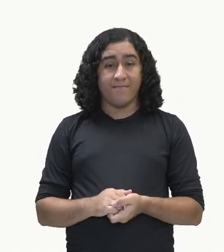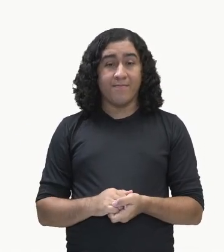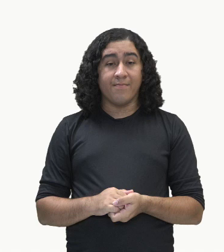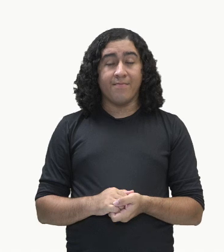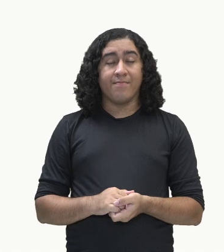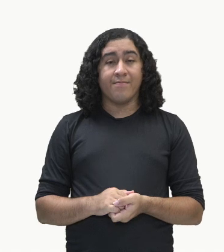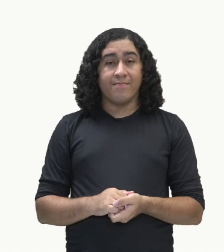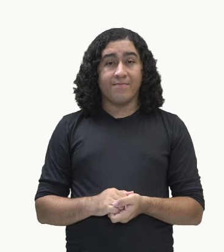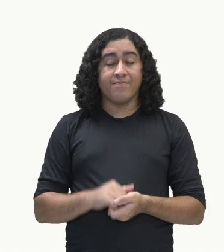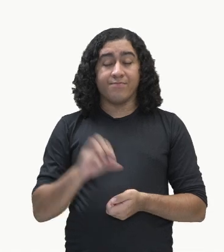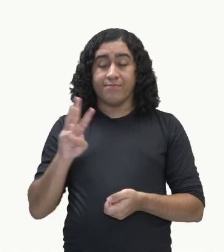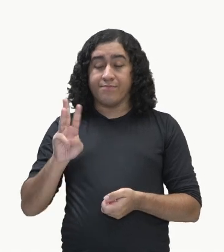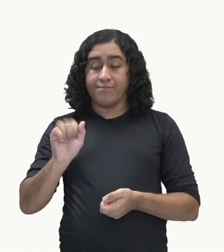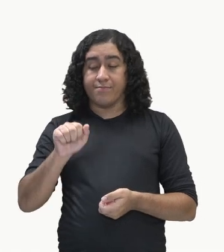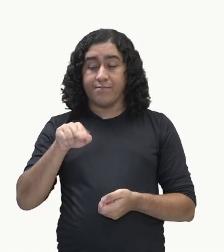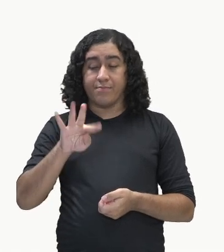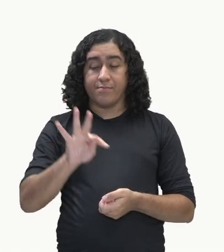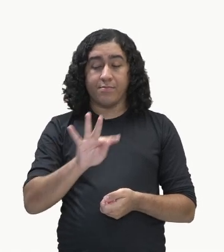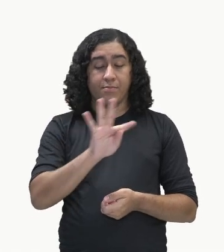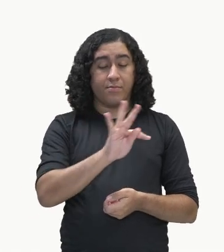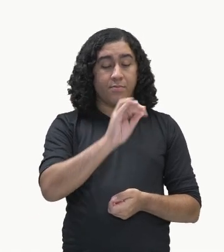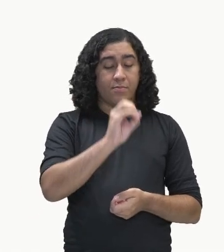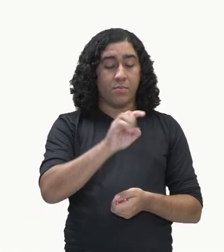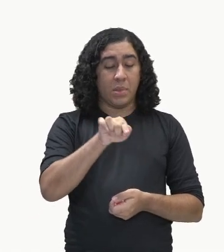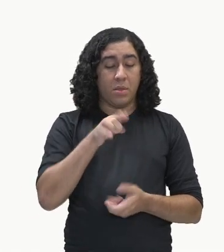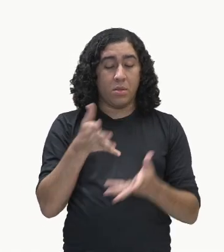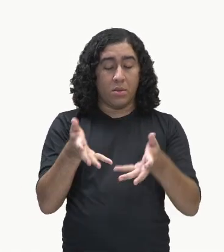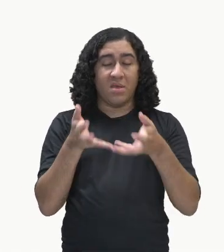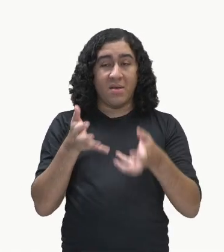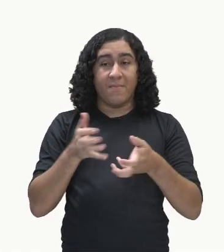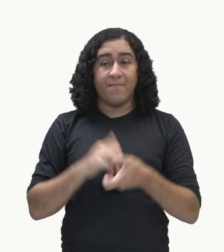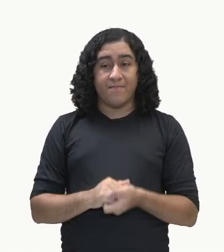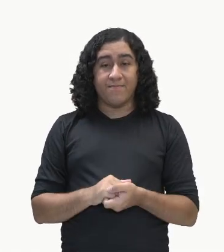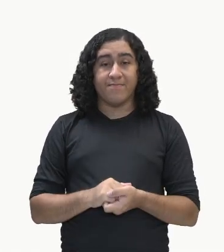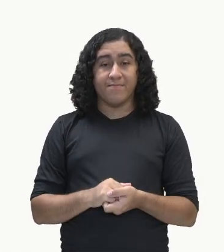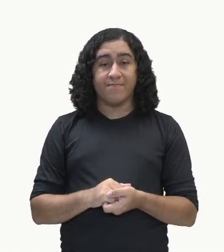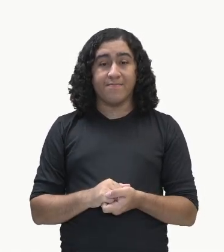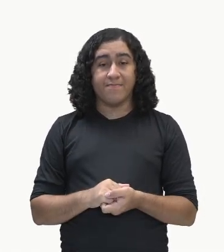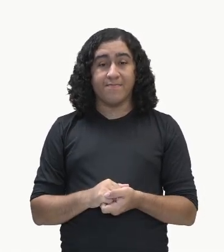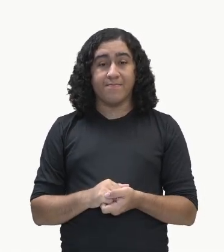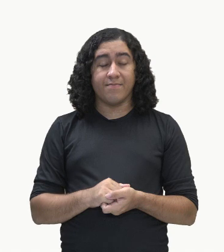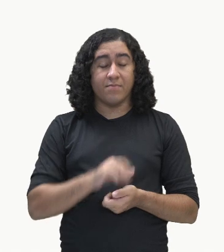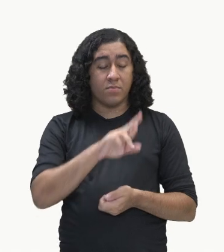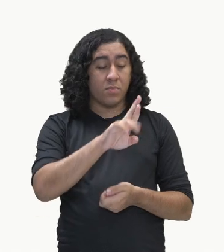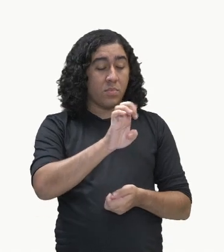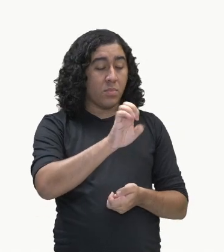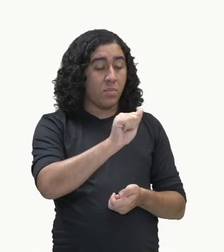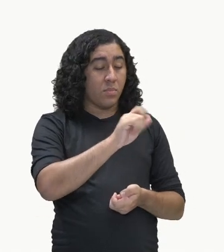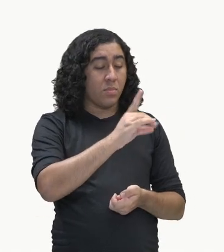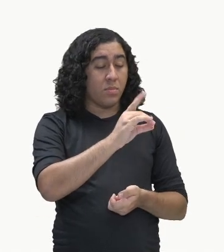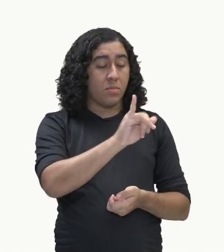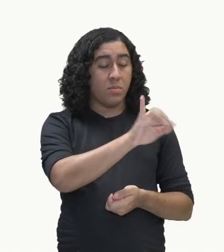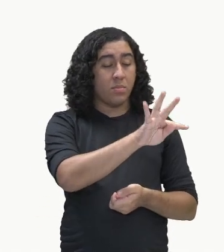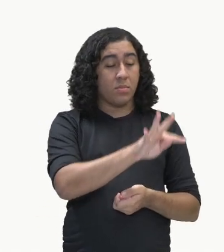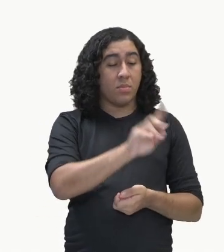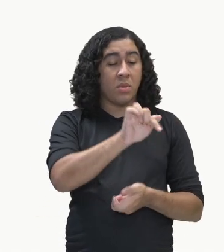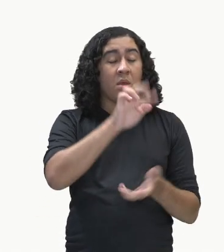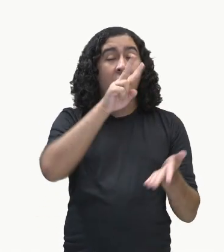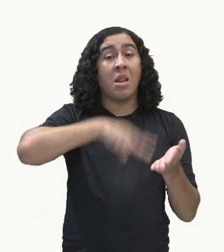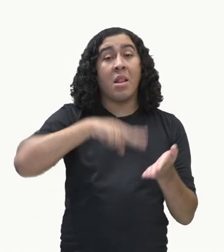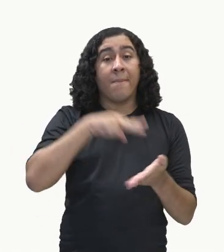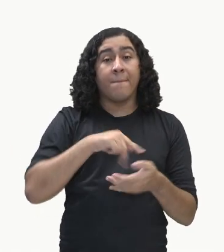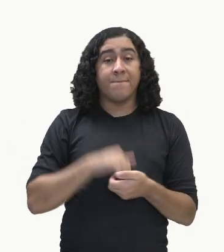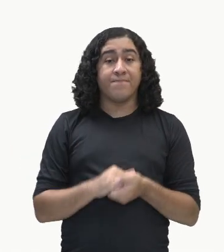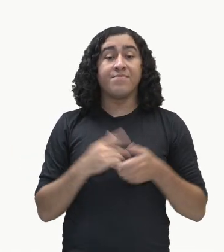é querer, tá? Querer. Now I want to read it. Agora eu quero ler ele, né? Repare que